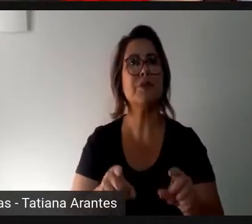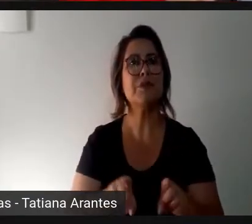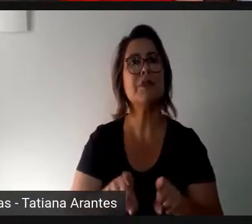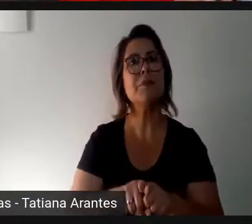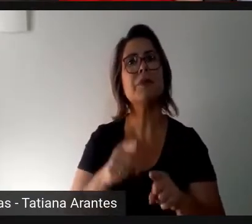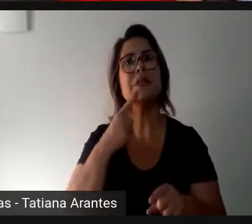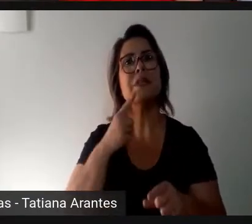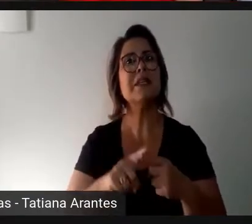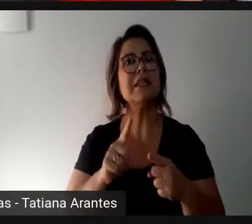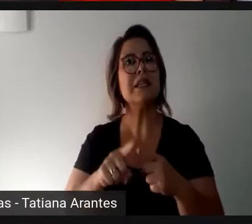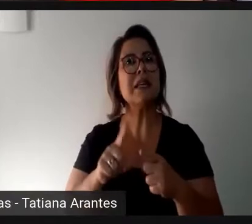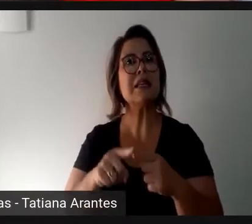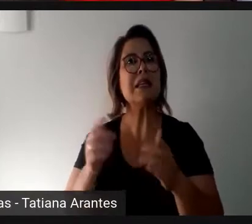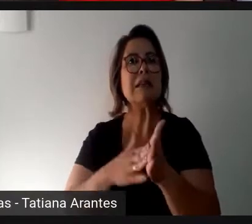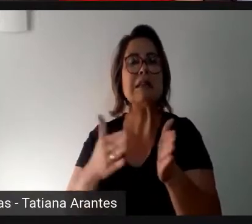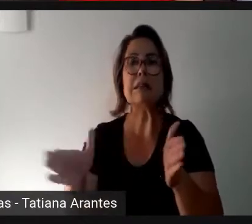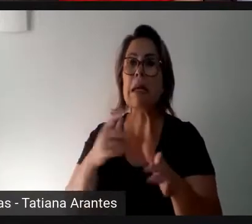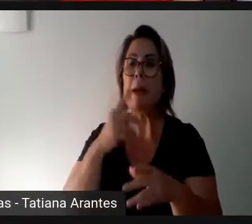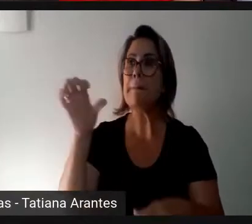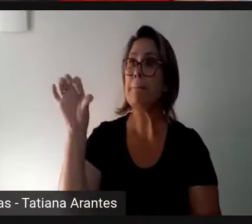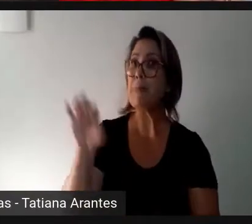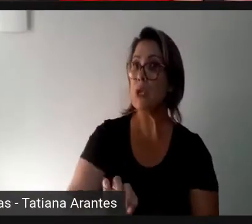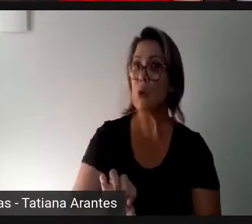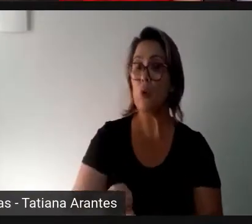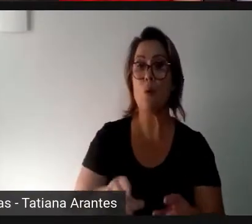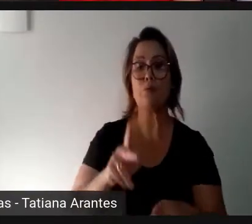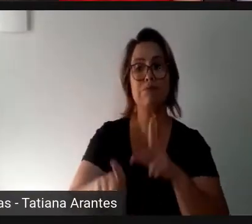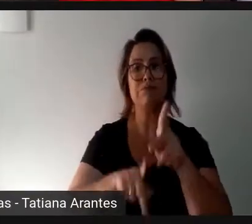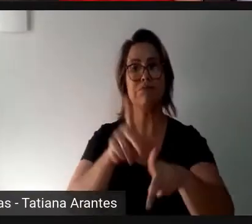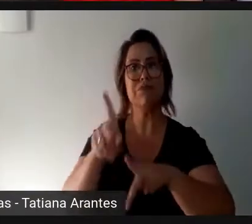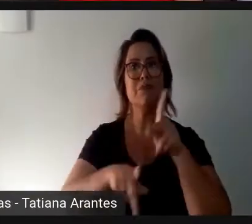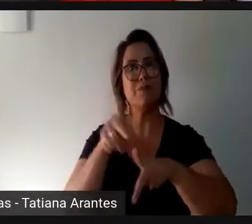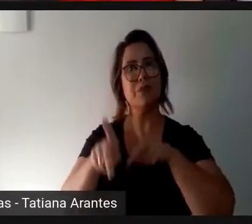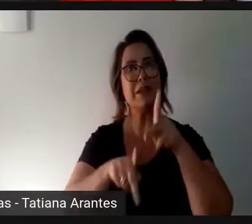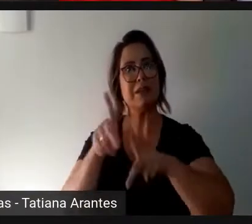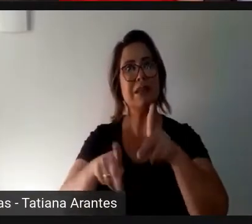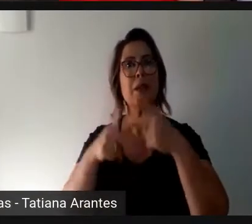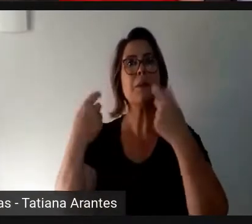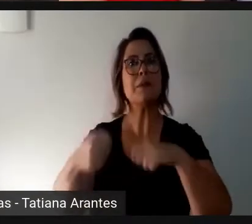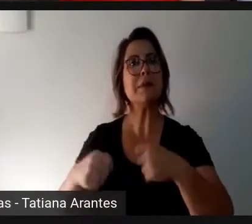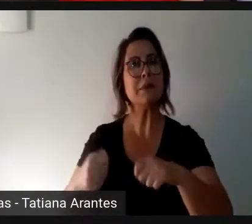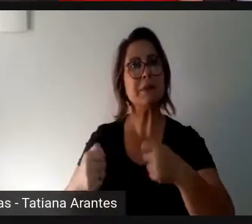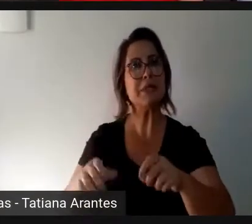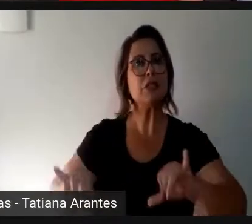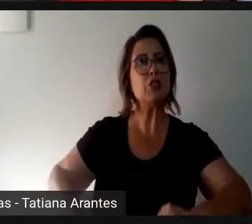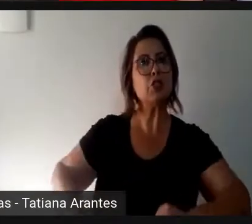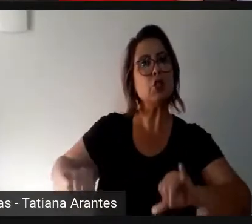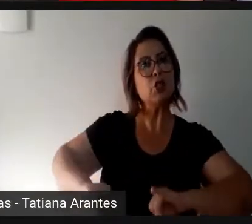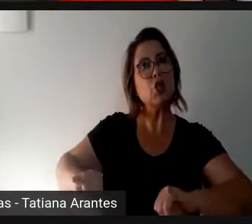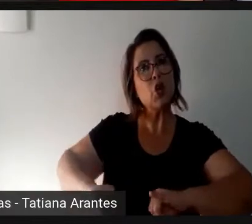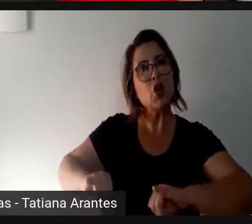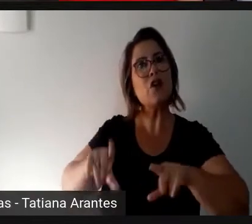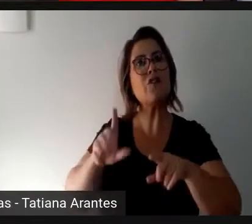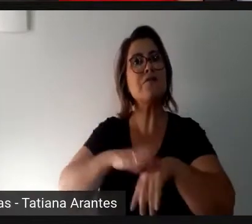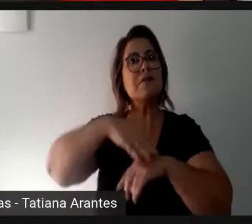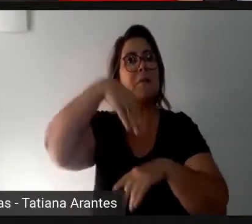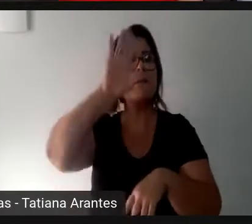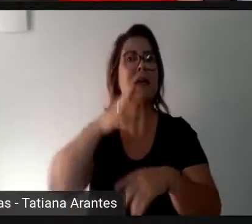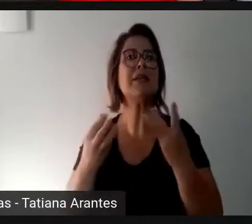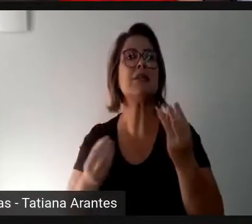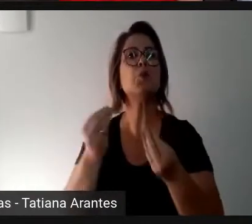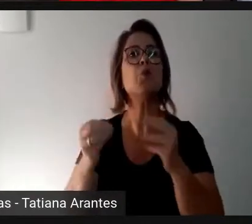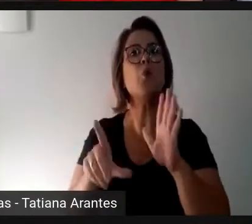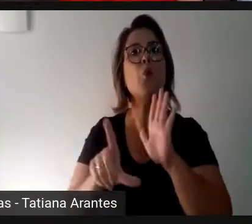então pior para a população que mais precisa agora da atuação do Estado, certo? E qual é a ligação da lei anticorrupção